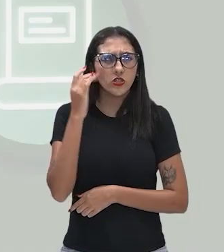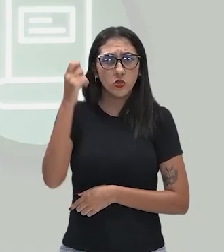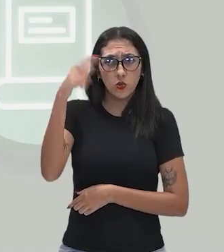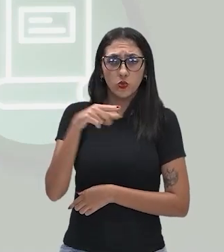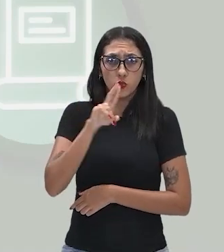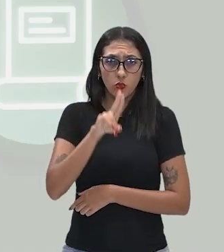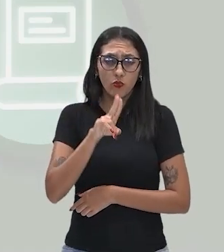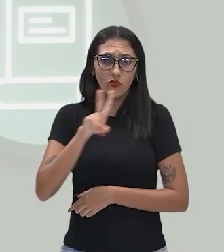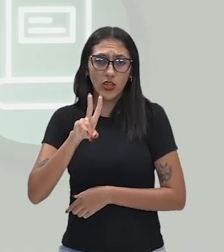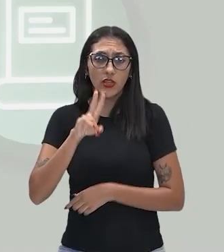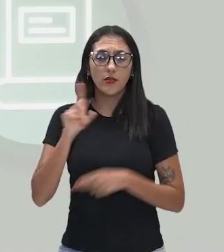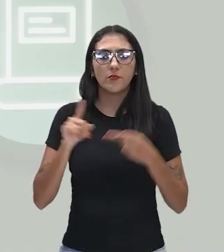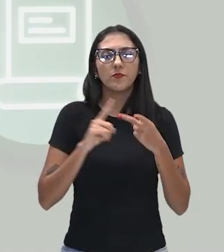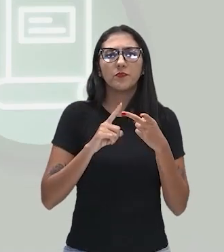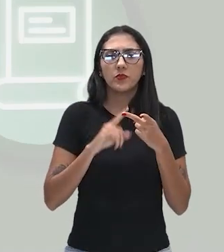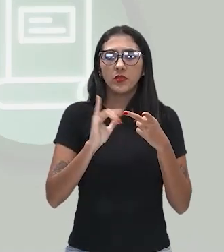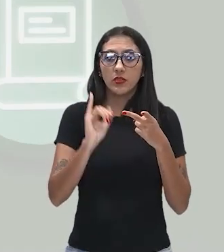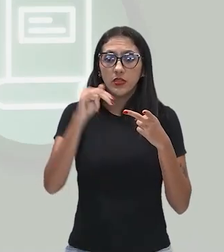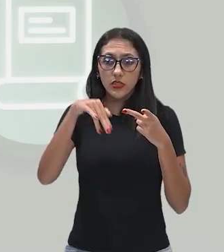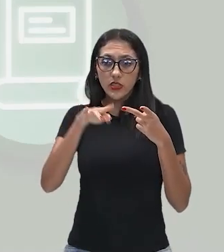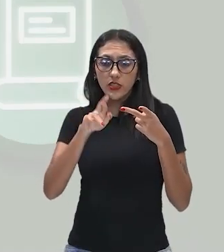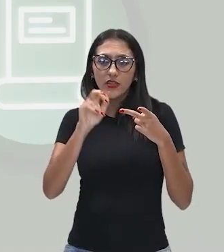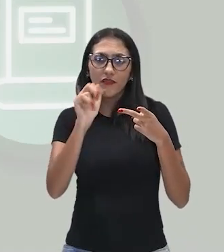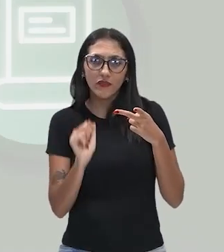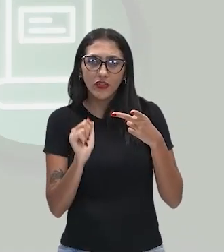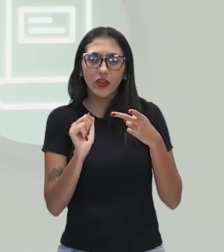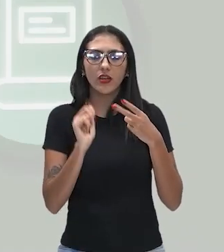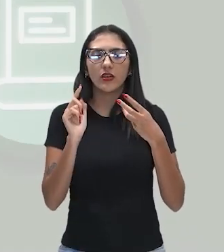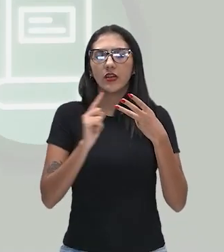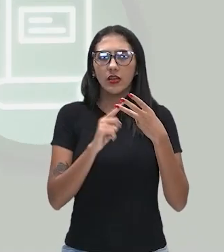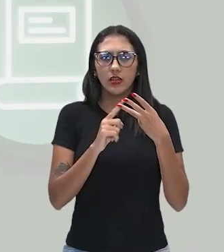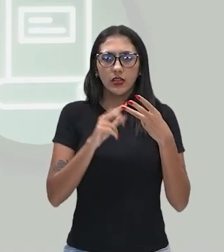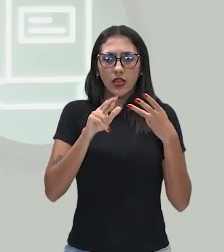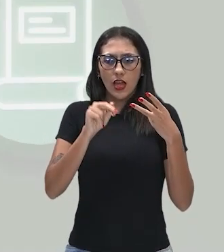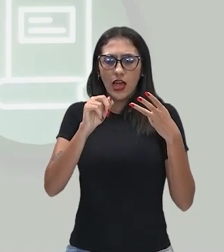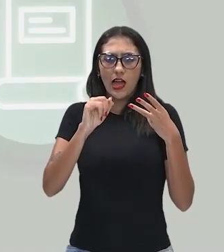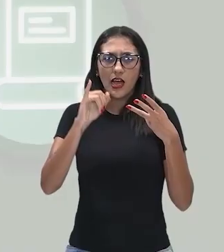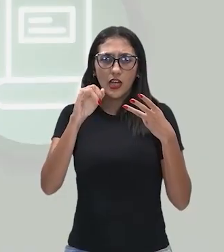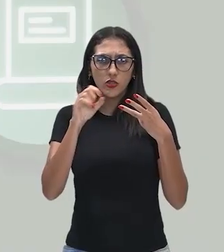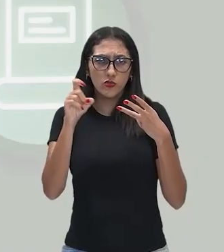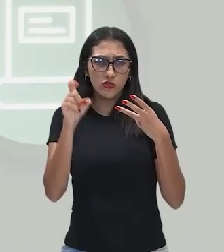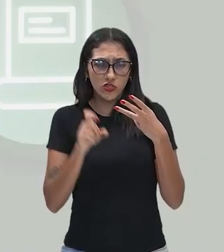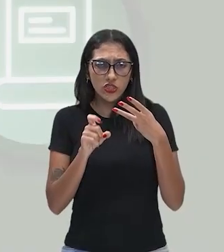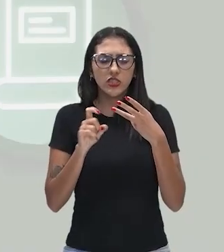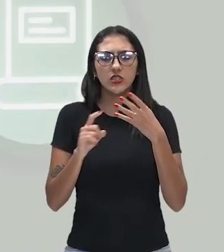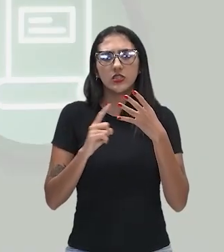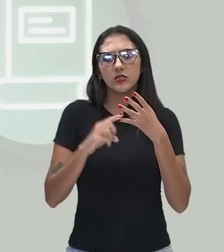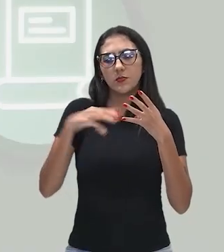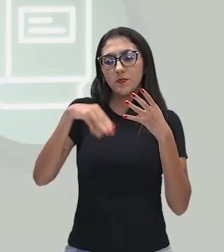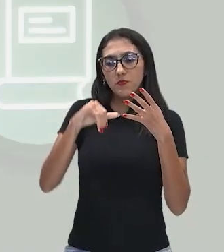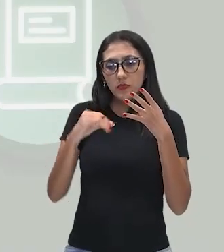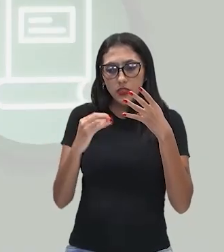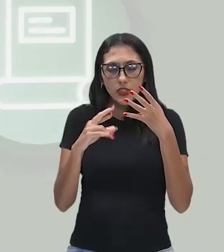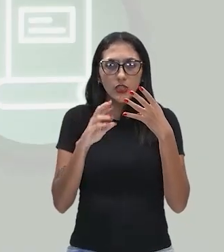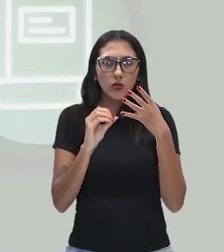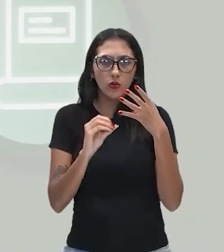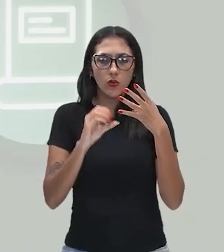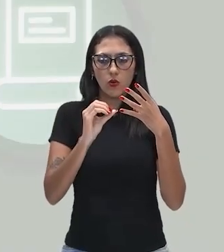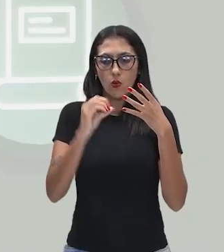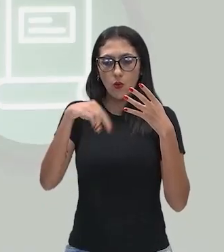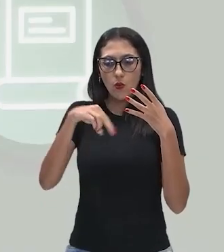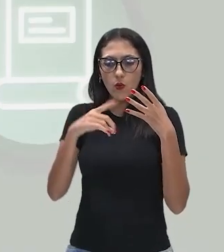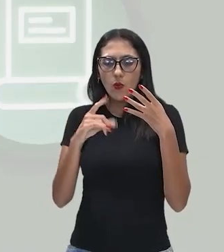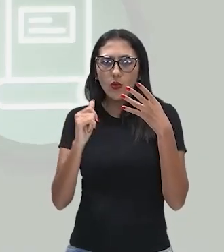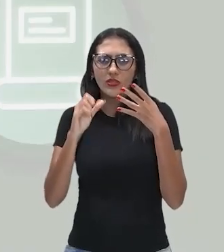a luz infravermelha, raio-x, micro-ondas. Existem diversos tipos de